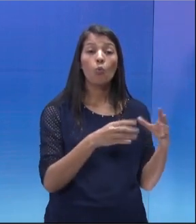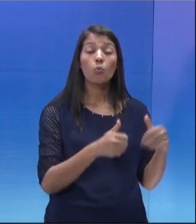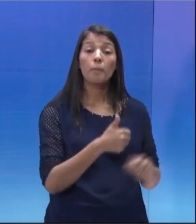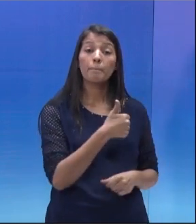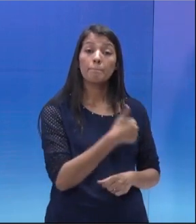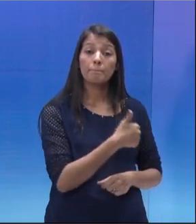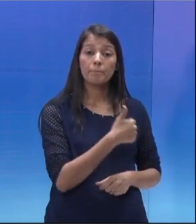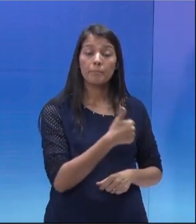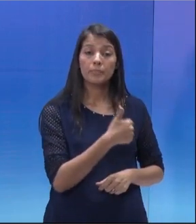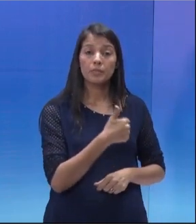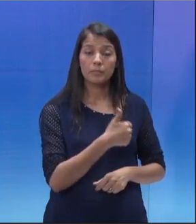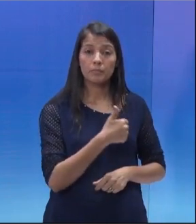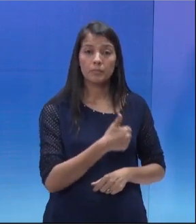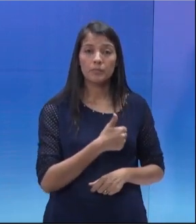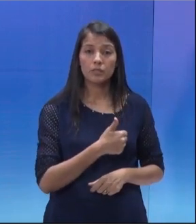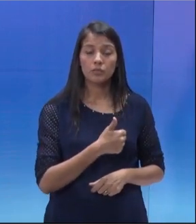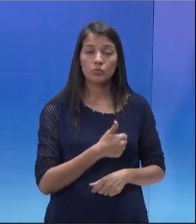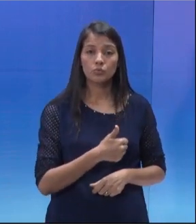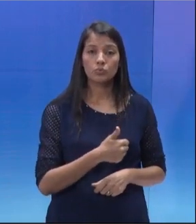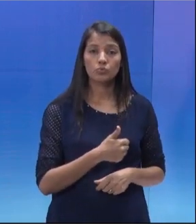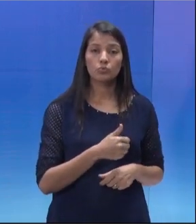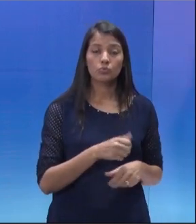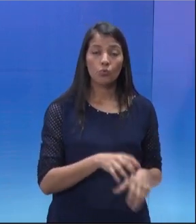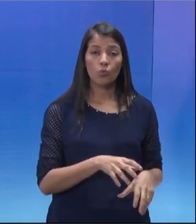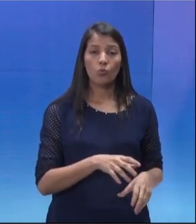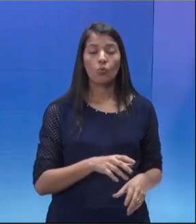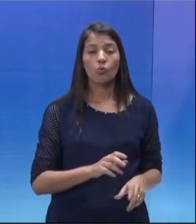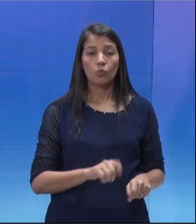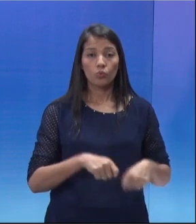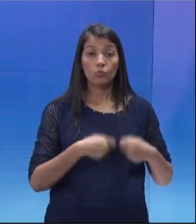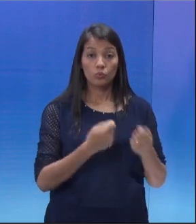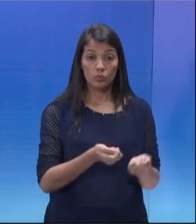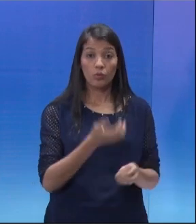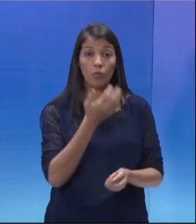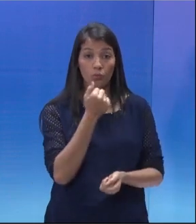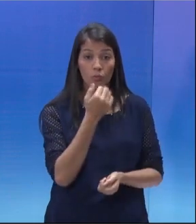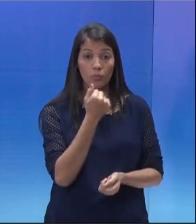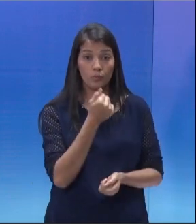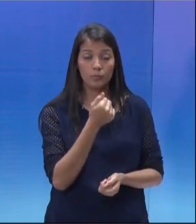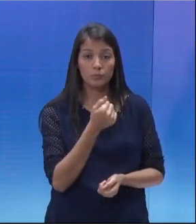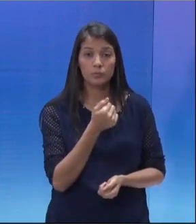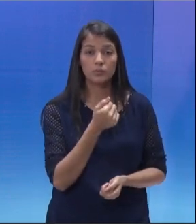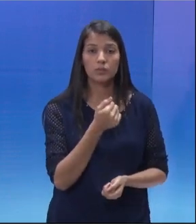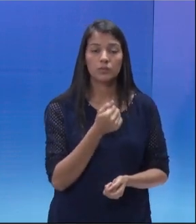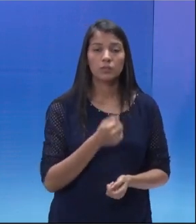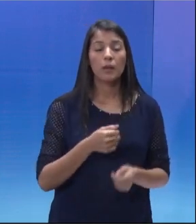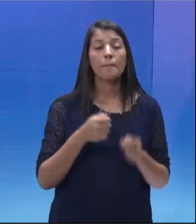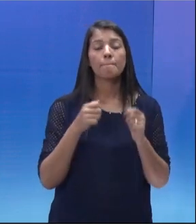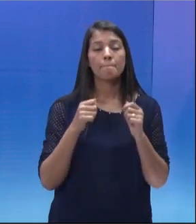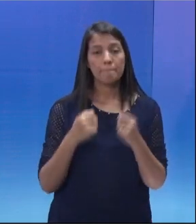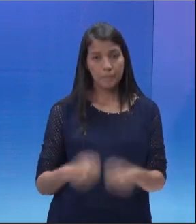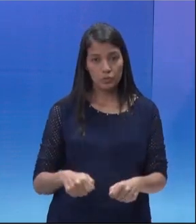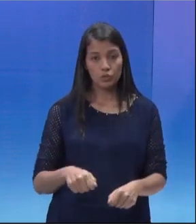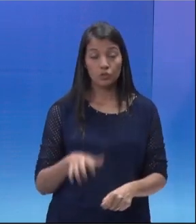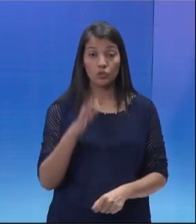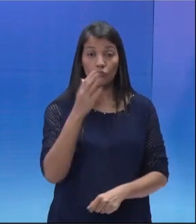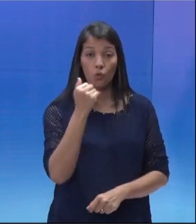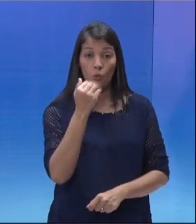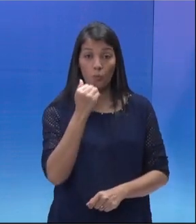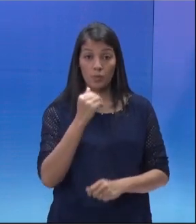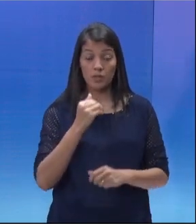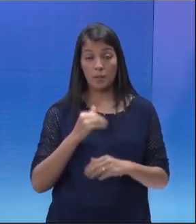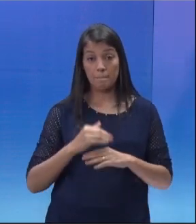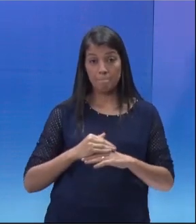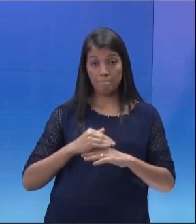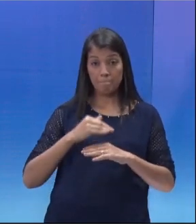for ofertado esse tipo de ração contaminada, ele pode consumir no máximo 14 miligramas, pois caso ele consuma acima